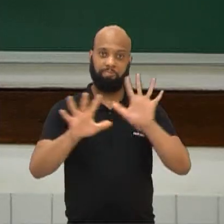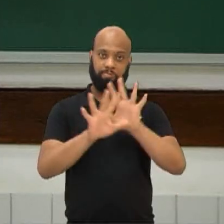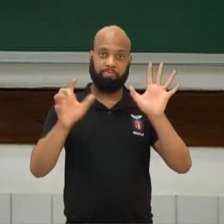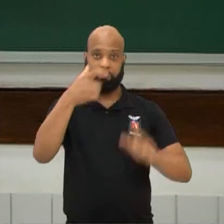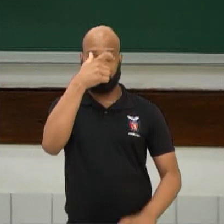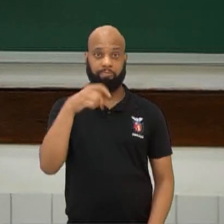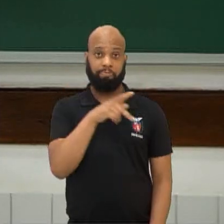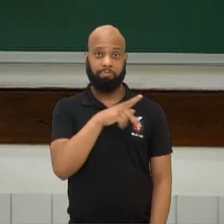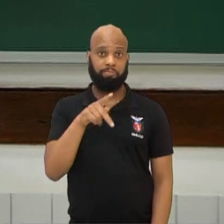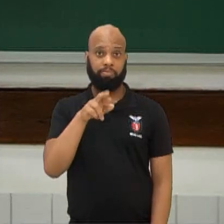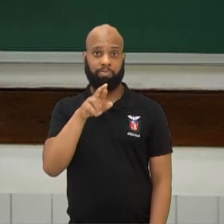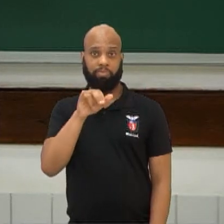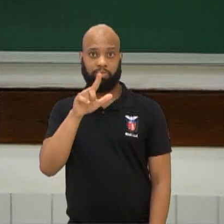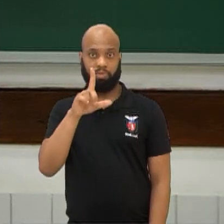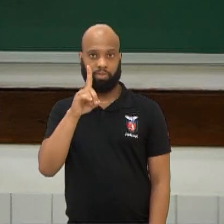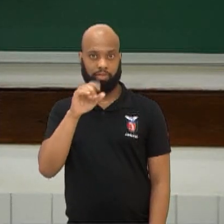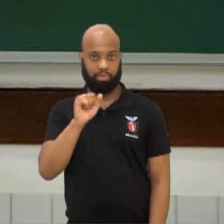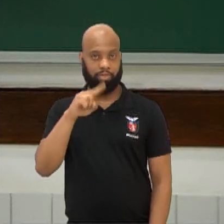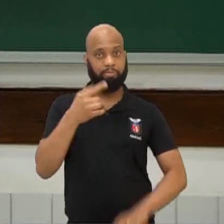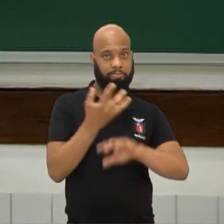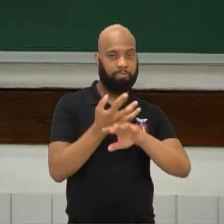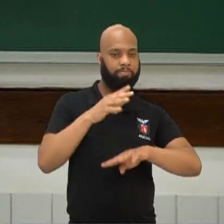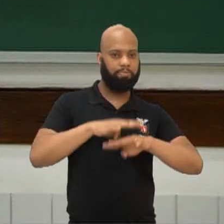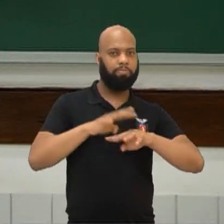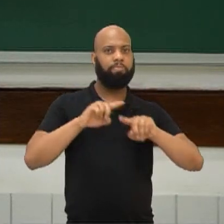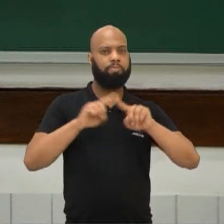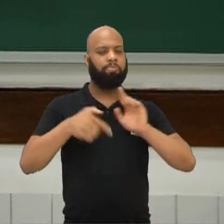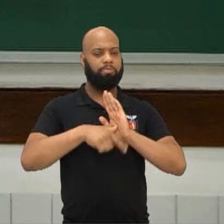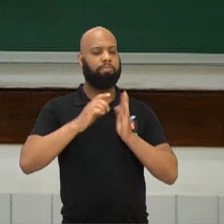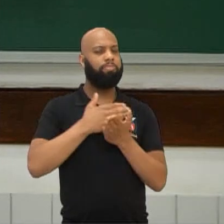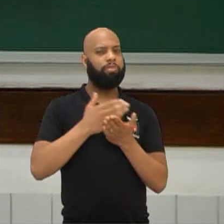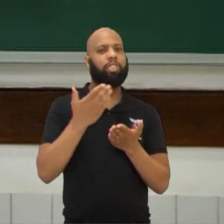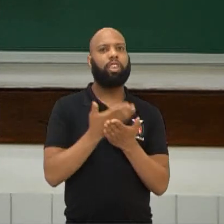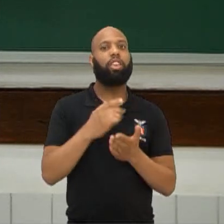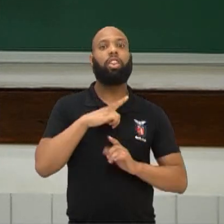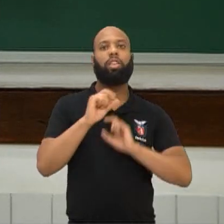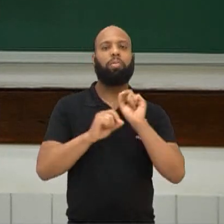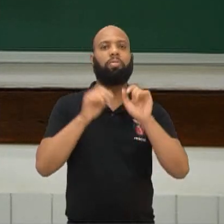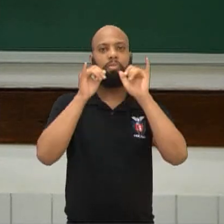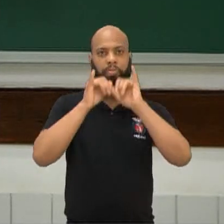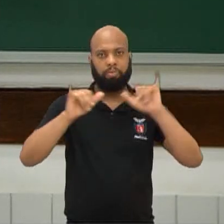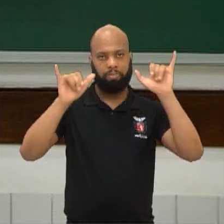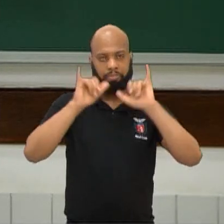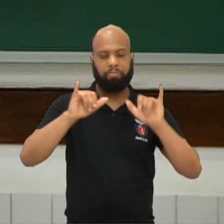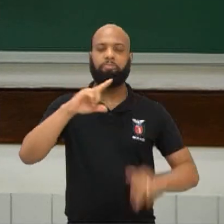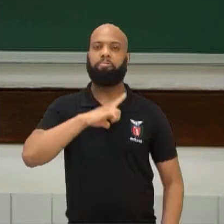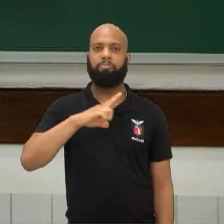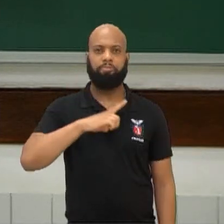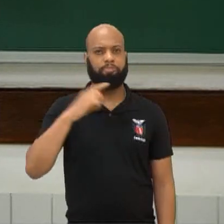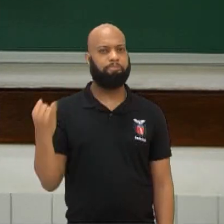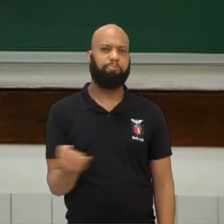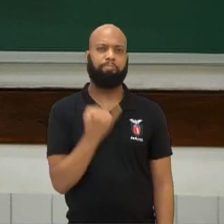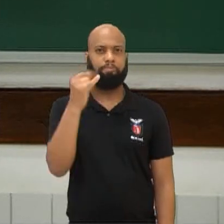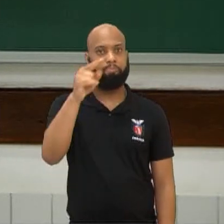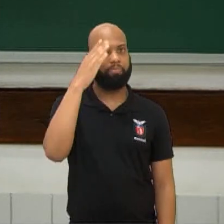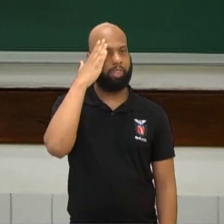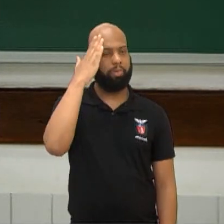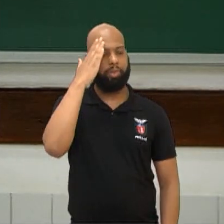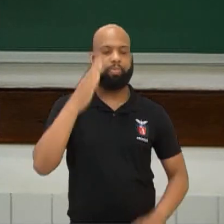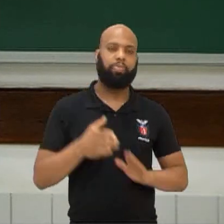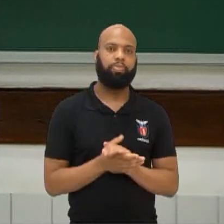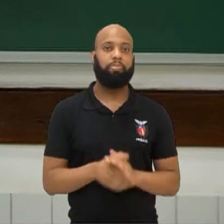Olá, eu sou a professora Railda de Matemática. Antes de darmos início à nossa aula, eu tenho aqueles lembretinhos importantes para